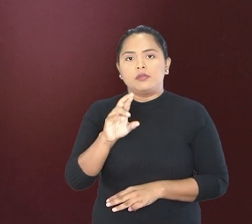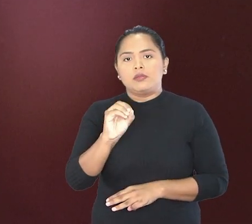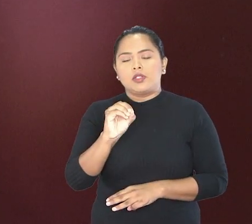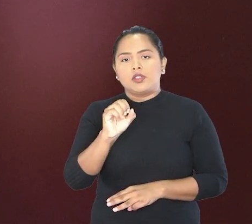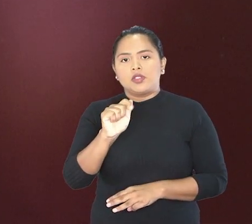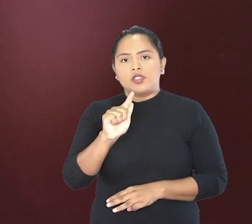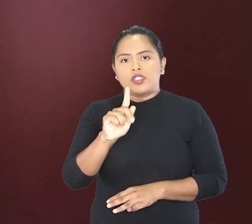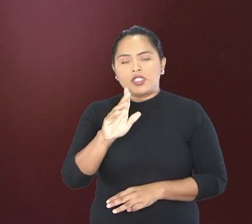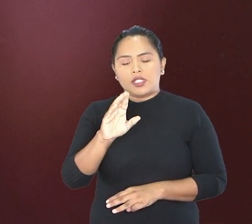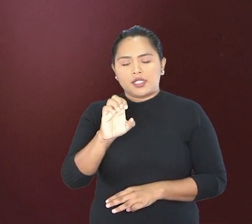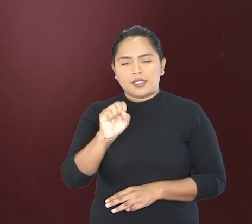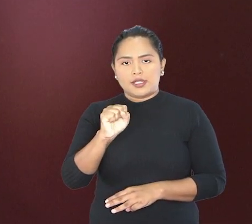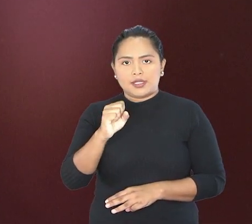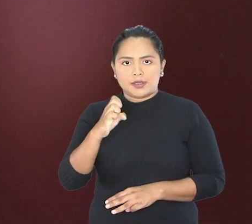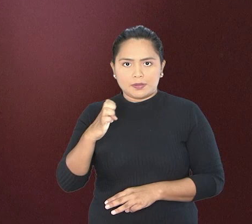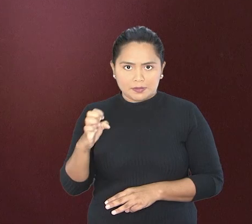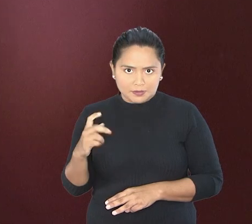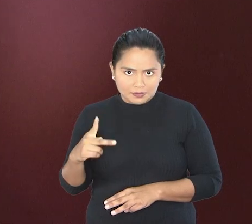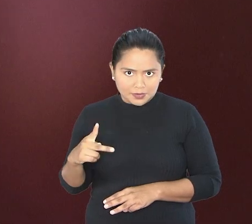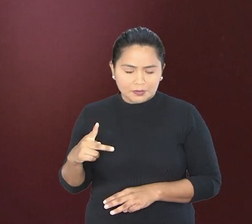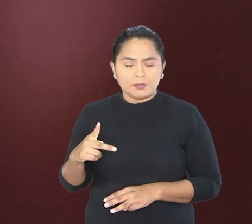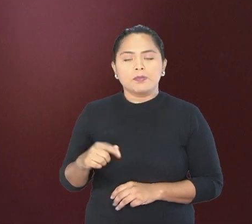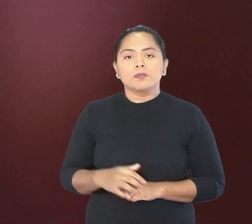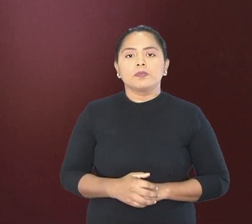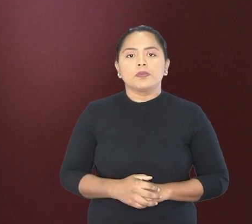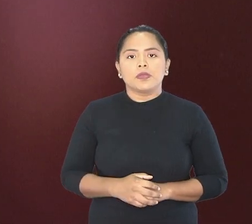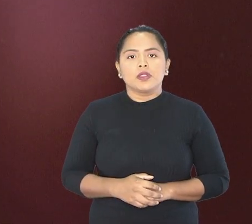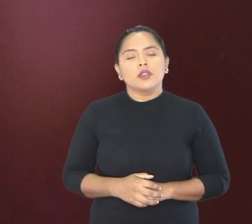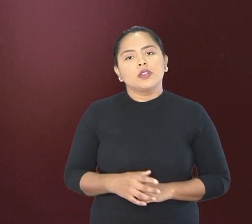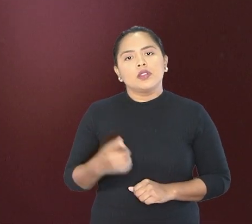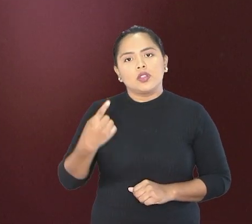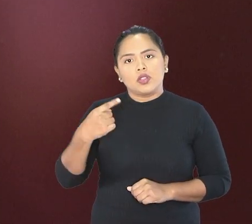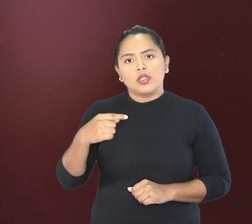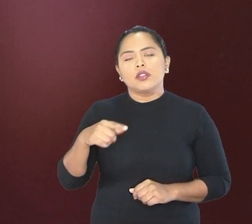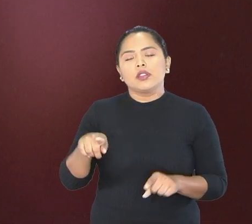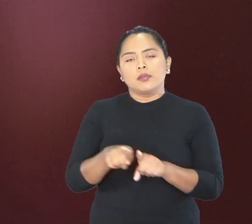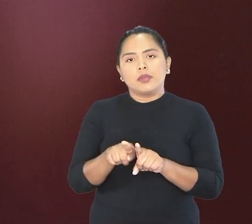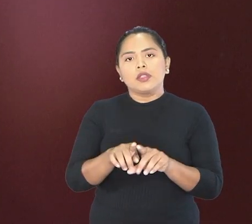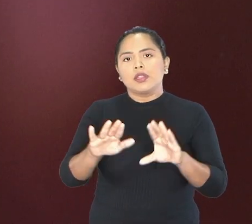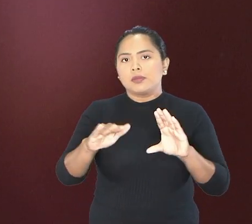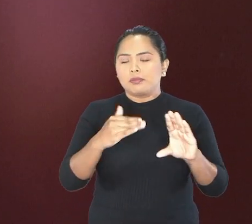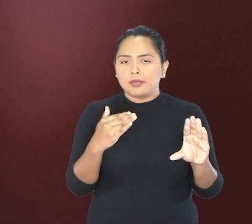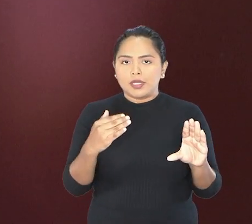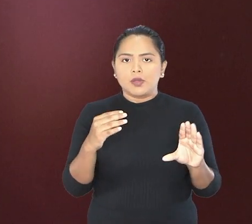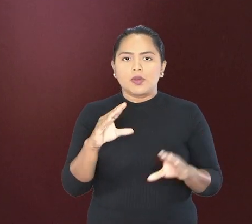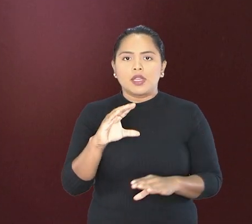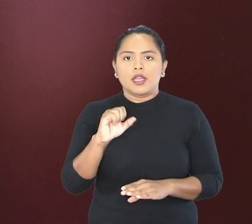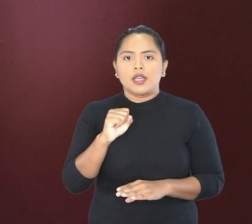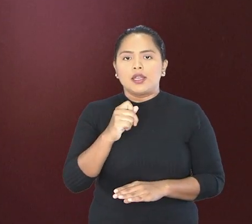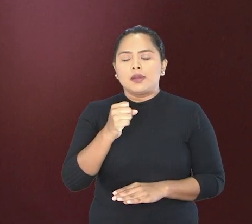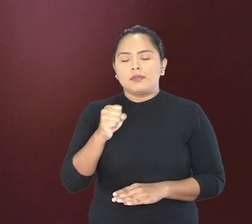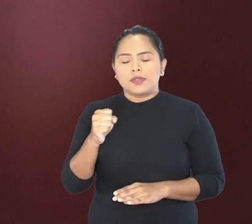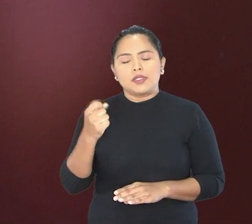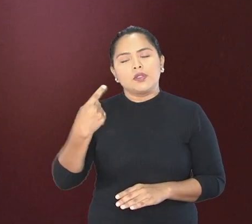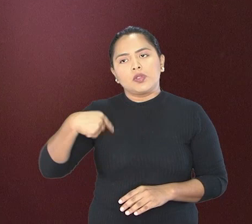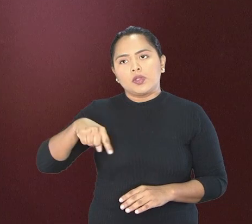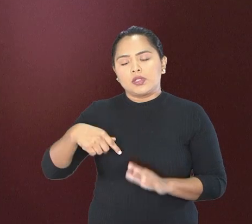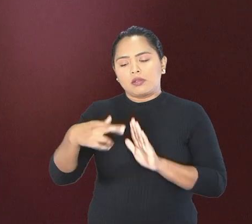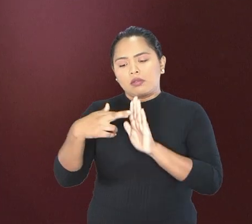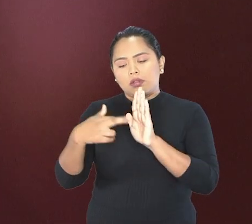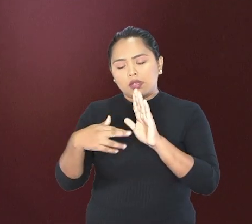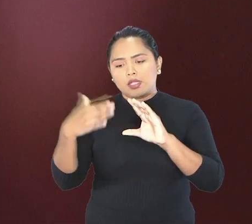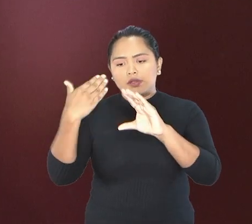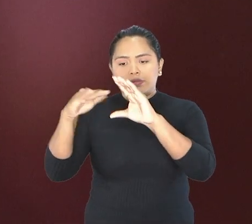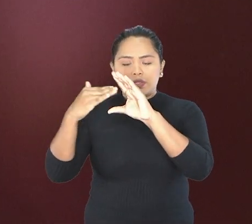e-mail para caps@ufrr e a gente envia o documento que eles vão fazer o registro. É mais ou menos como um plano de aula, onde eles vão